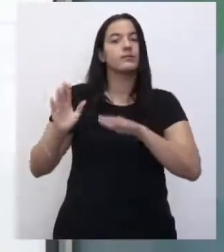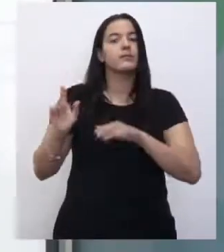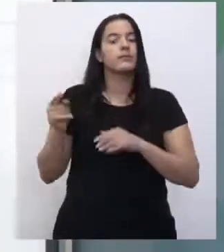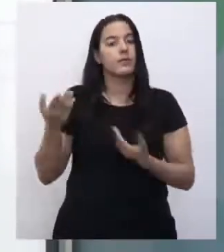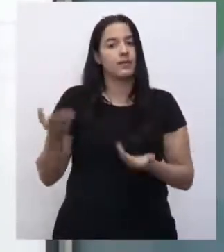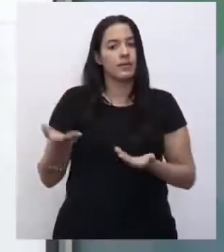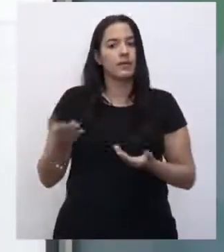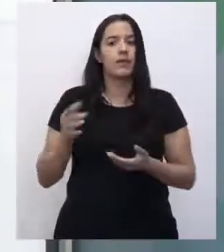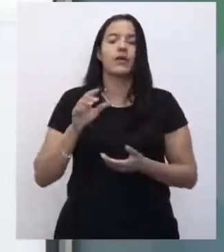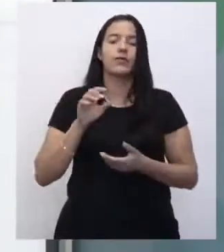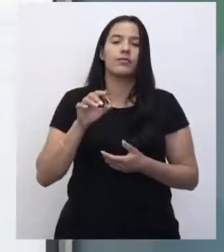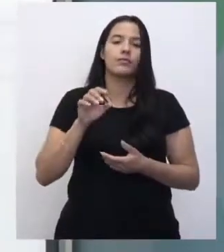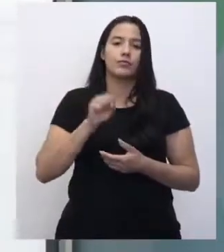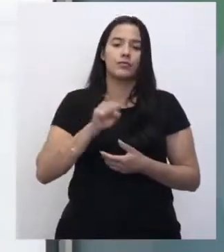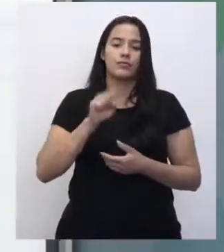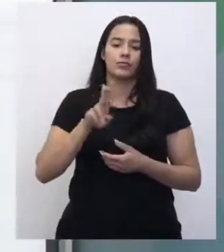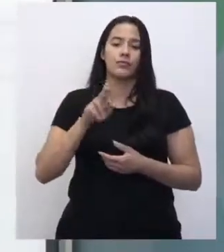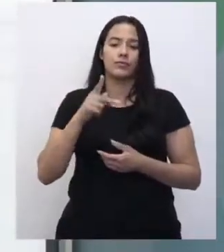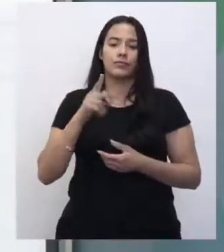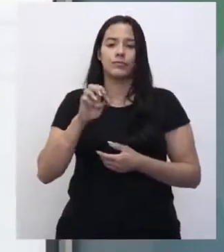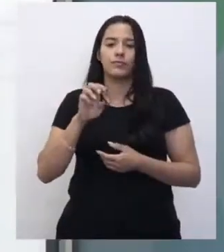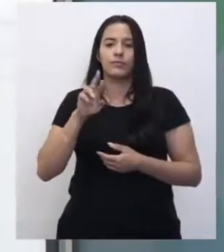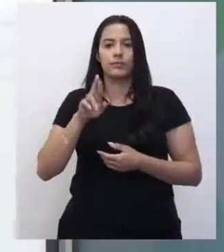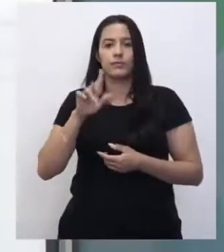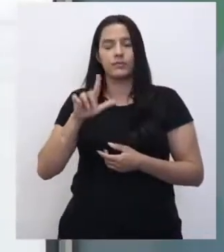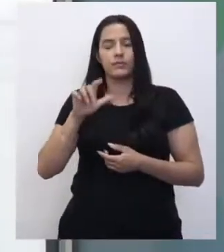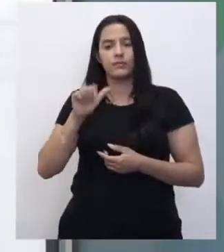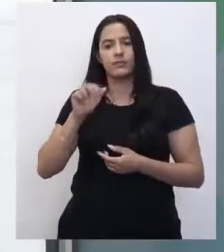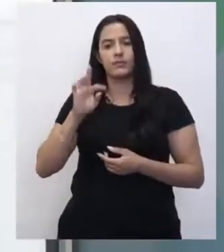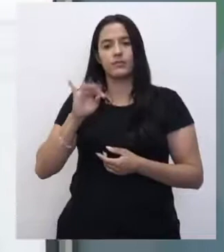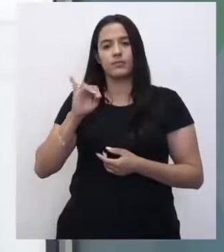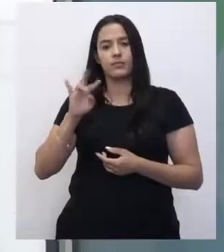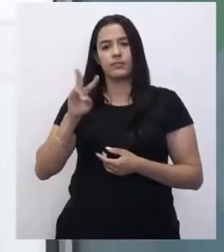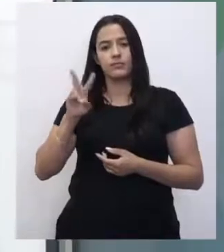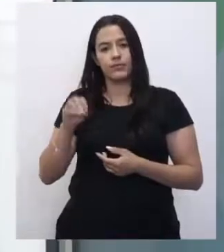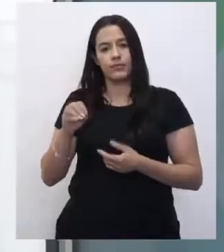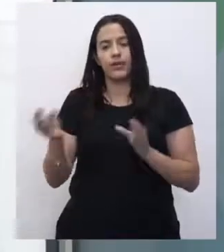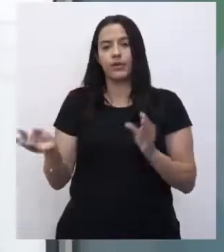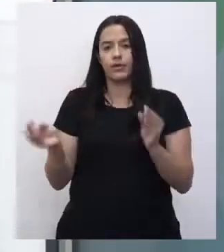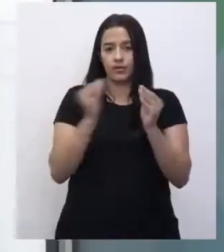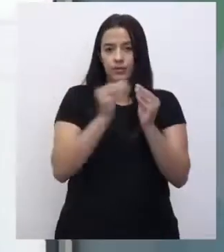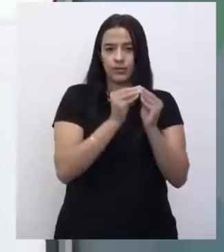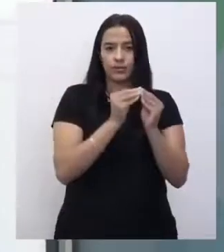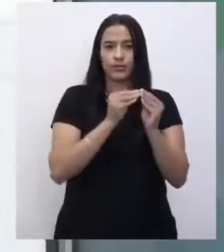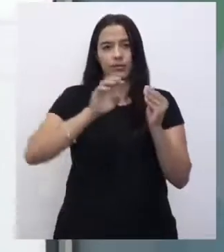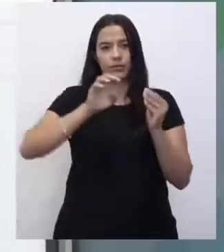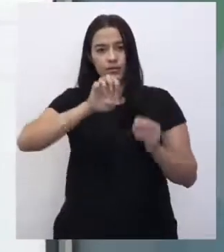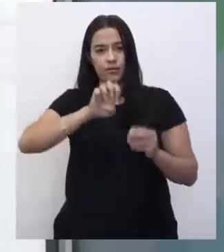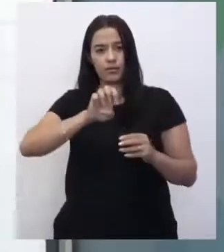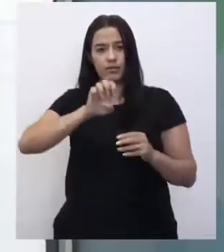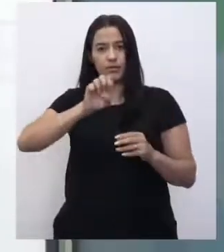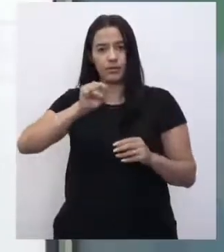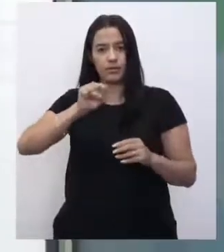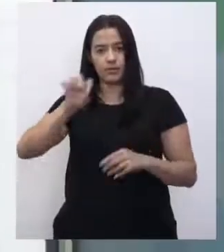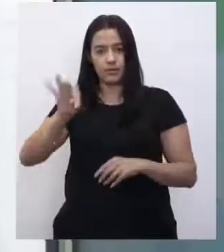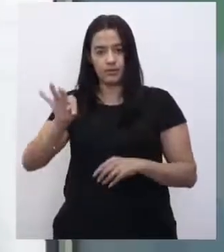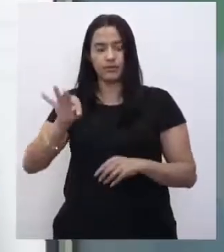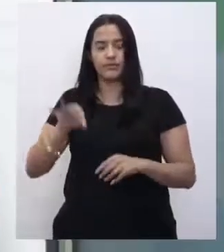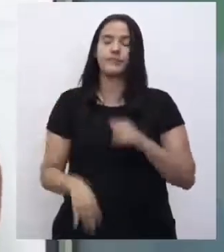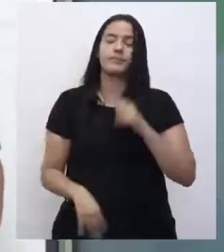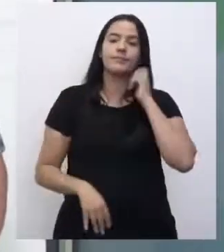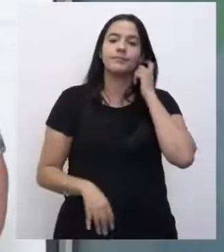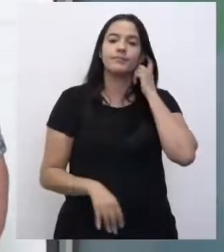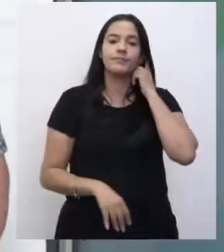um superlativo. E em inglês, eu tenho essa forma que é acrescentar o EST. Né? Lembrando